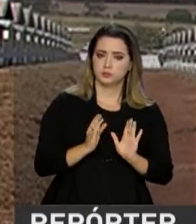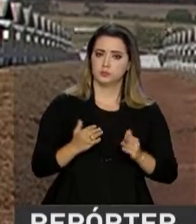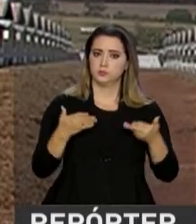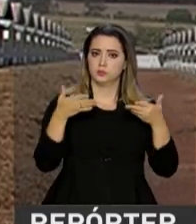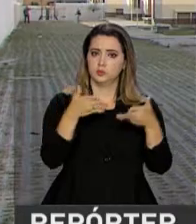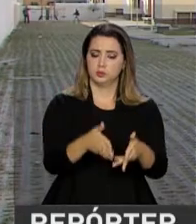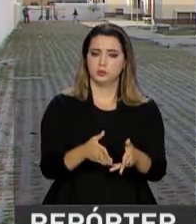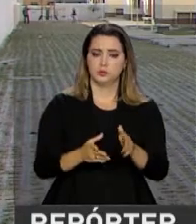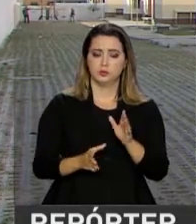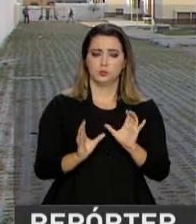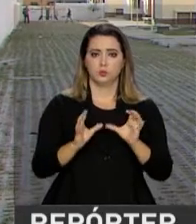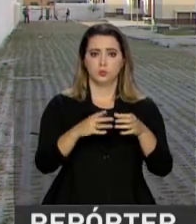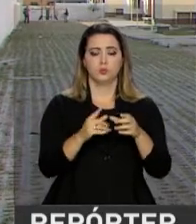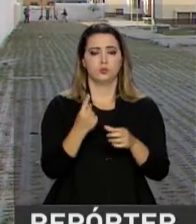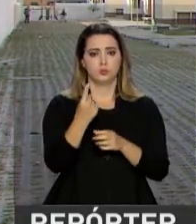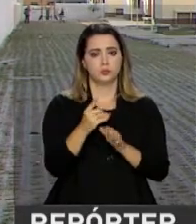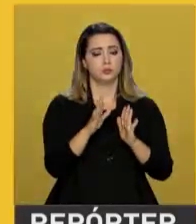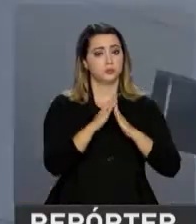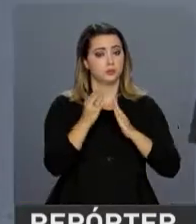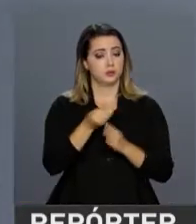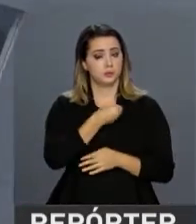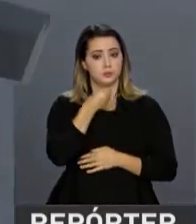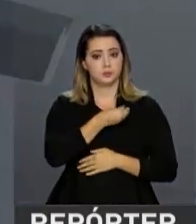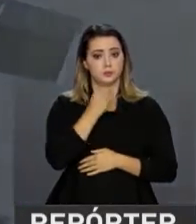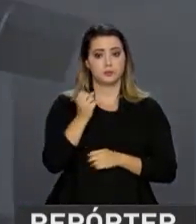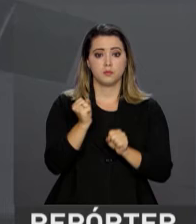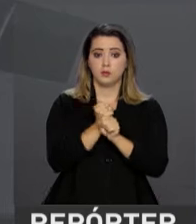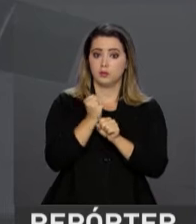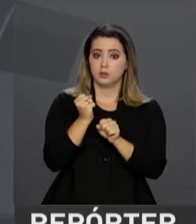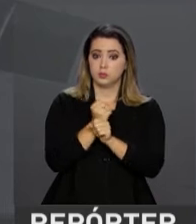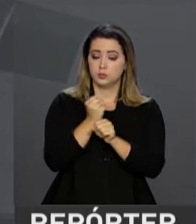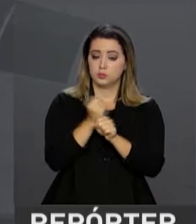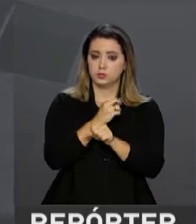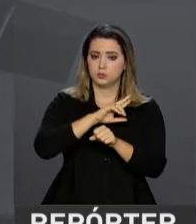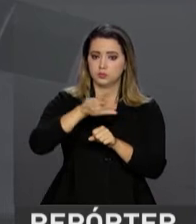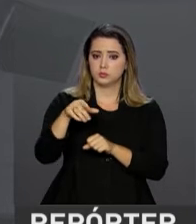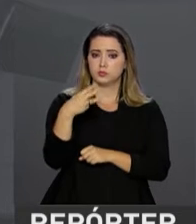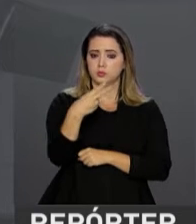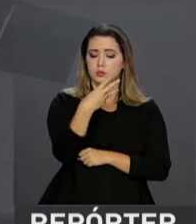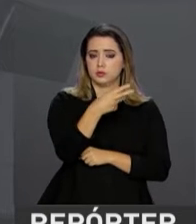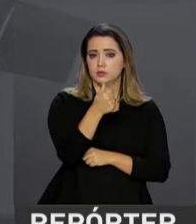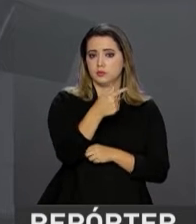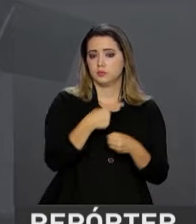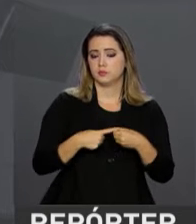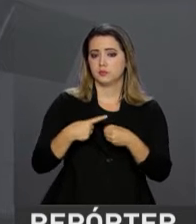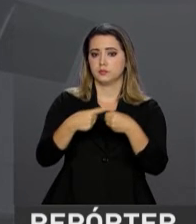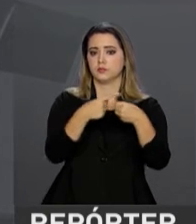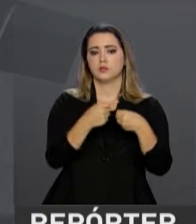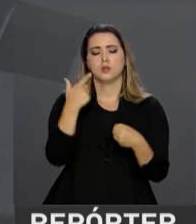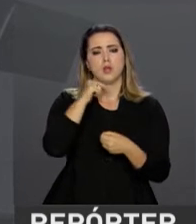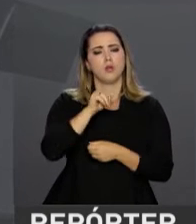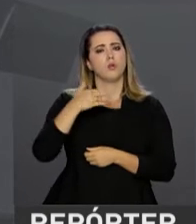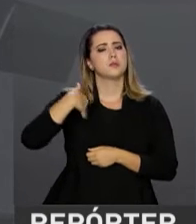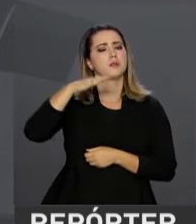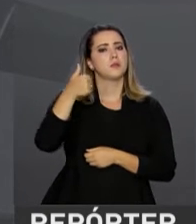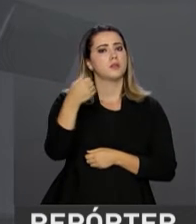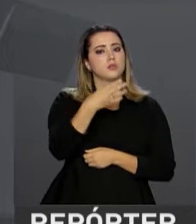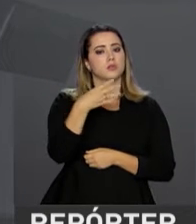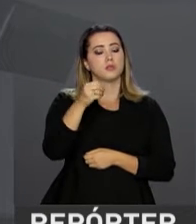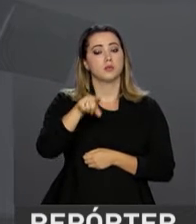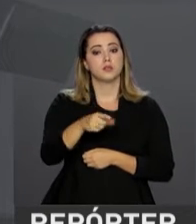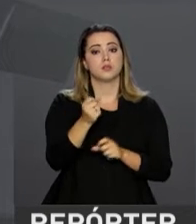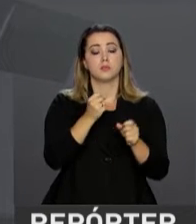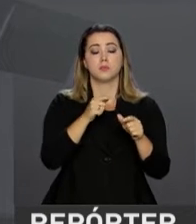da faixa 1 do minha casa minha vida às obras abrangem 337 municípios e devem gerar 140 mil